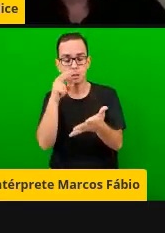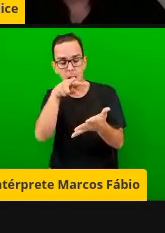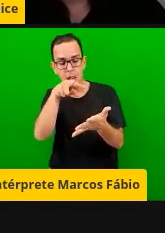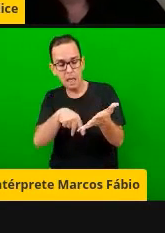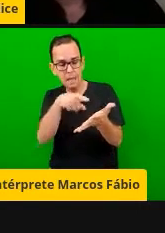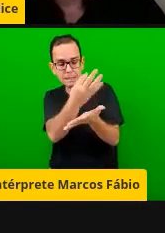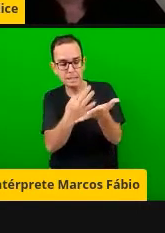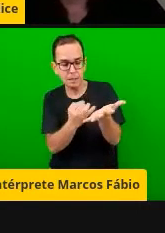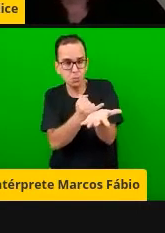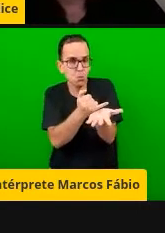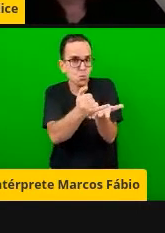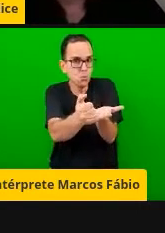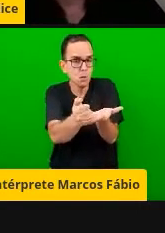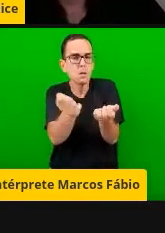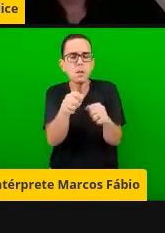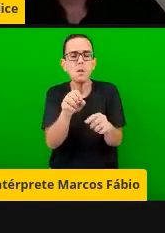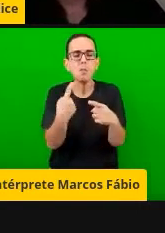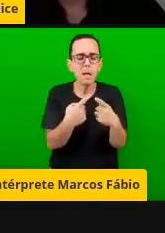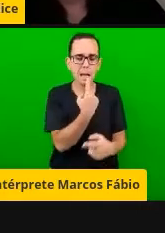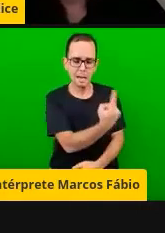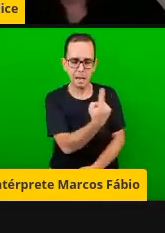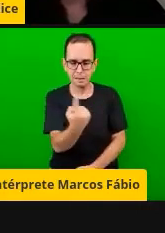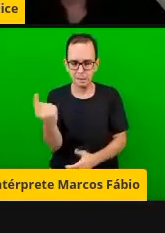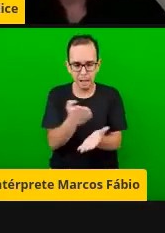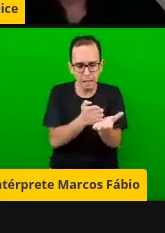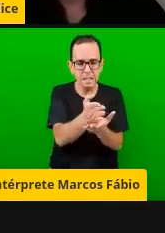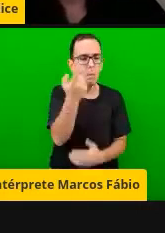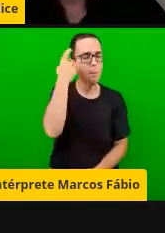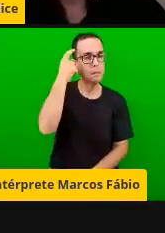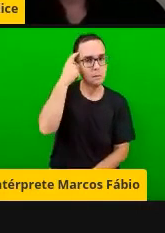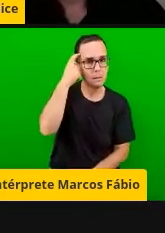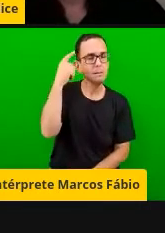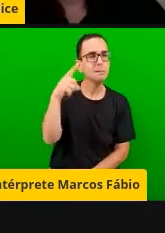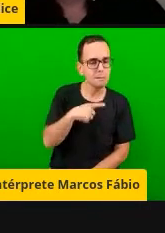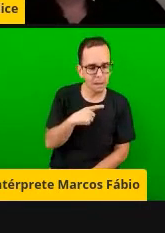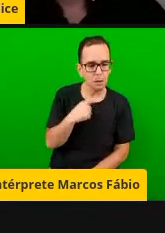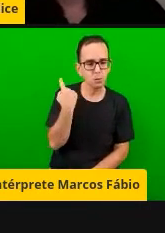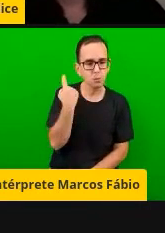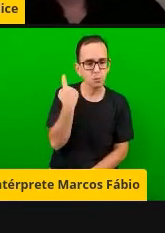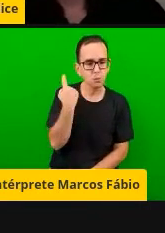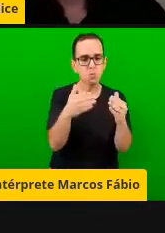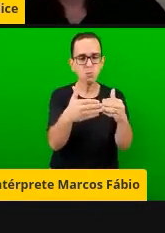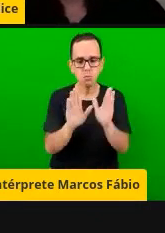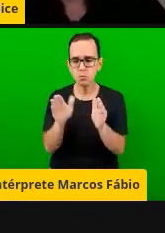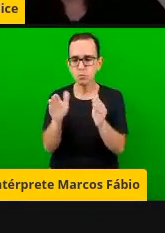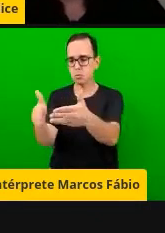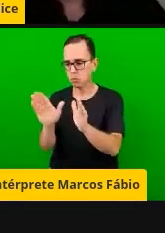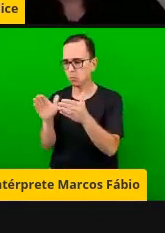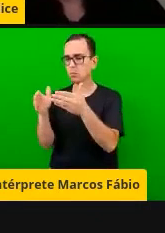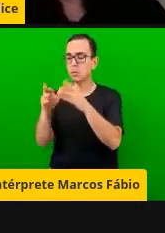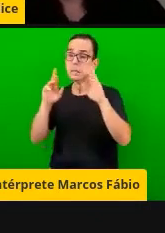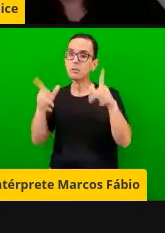para ver que cada corrente de pensamento, ela vai desenvolver esses conceitos de formas diferentes, bom?